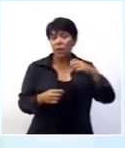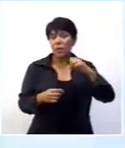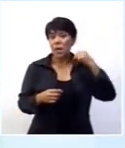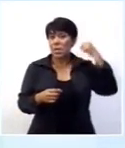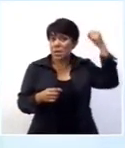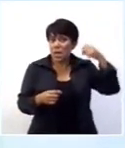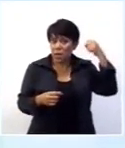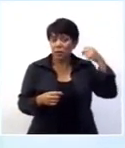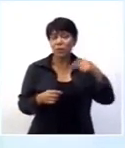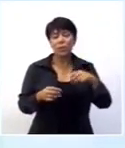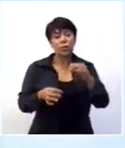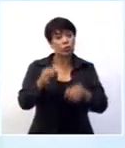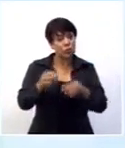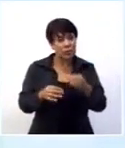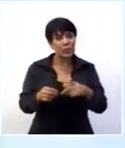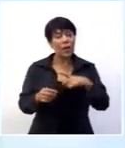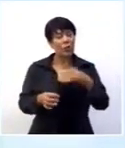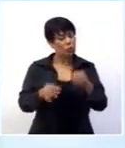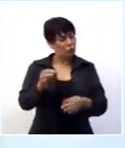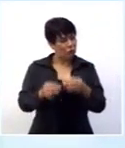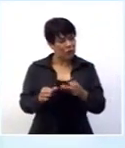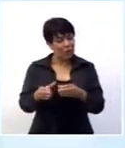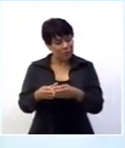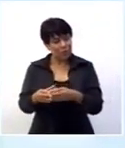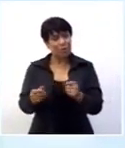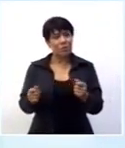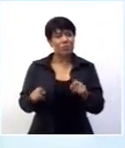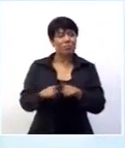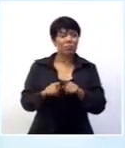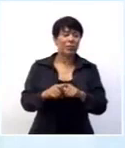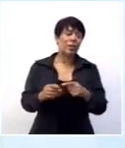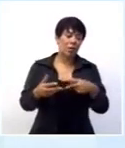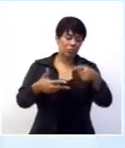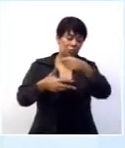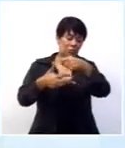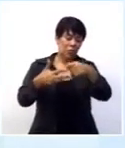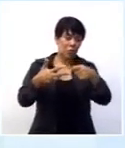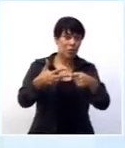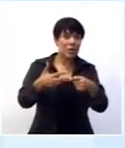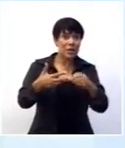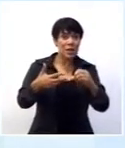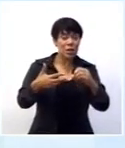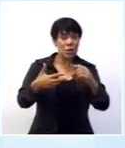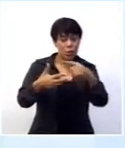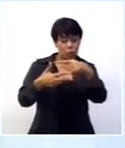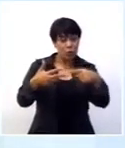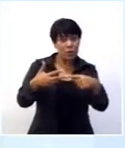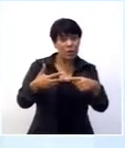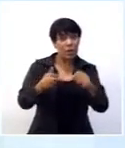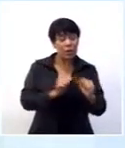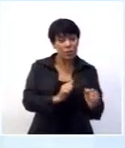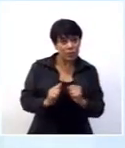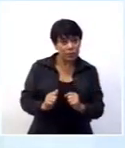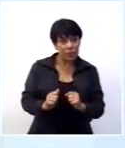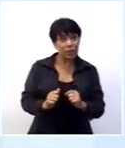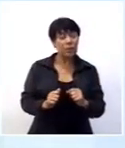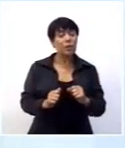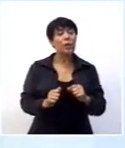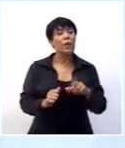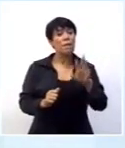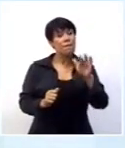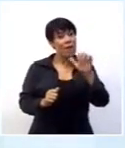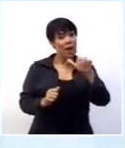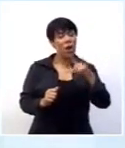senadores. O judiciário a gente vai falar dos juízes, né? Bom, então ele tem, ó, executivo, legislativo, judiciário, ele vai ter o